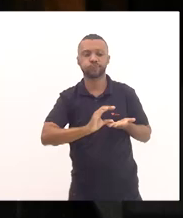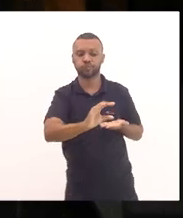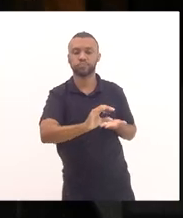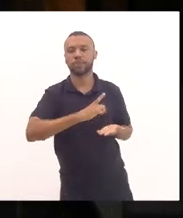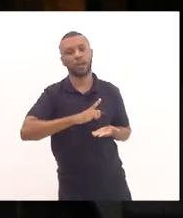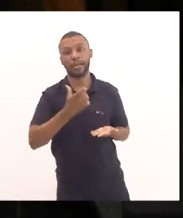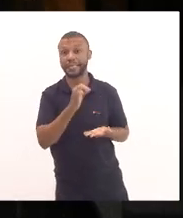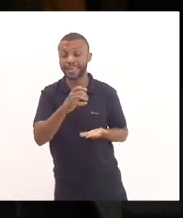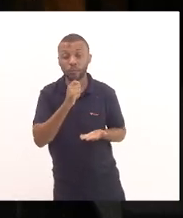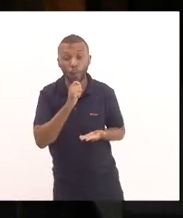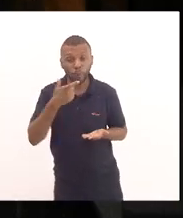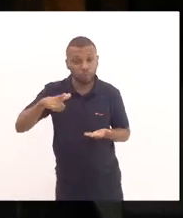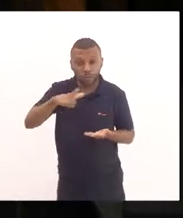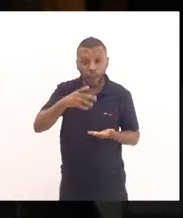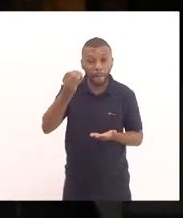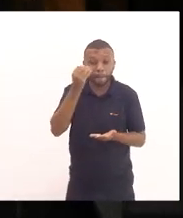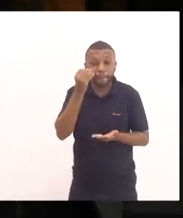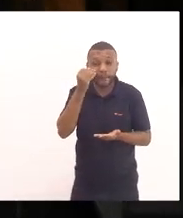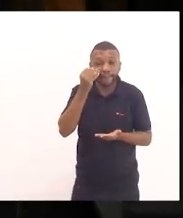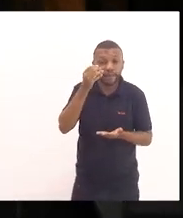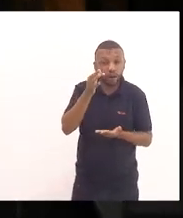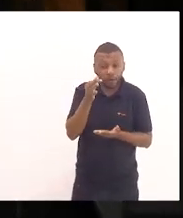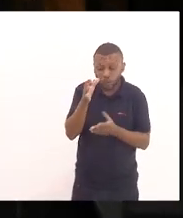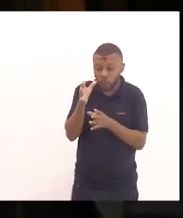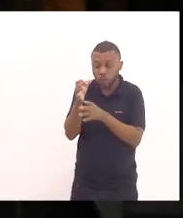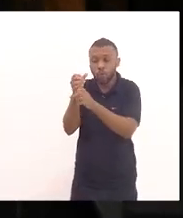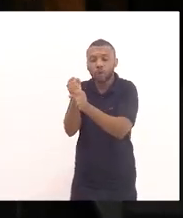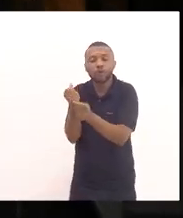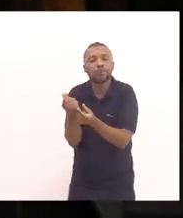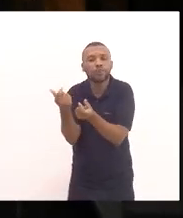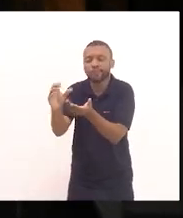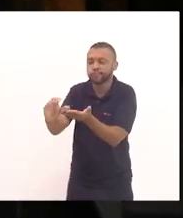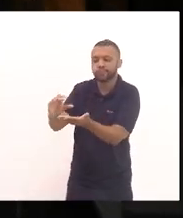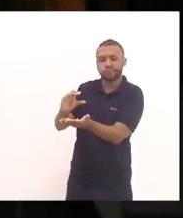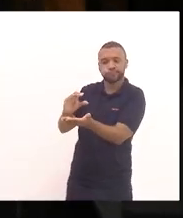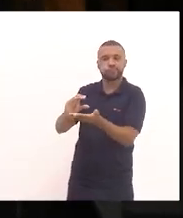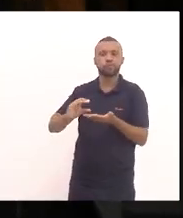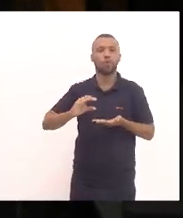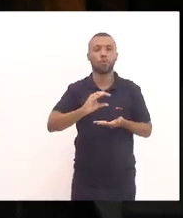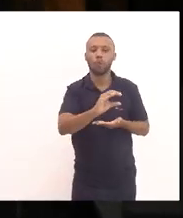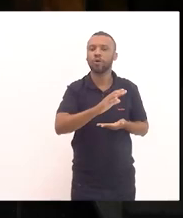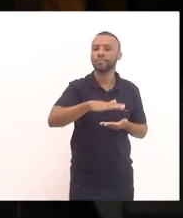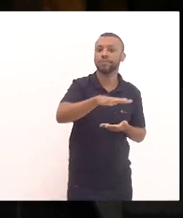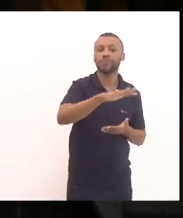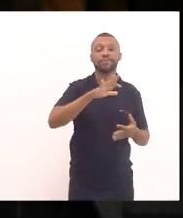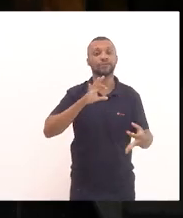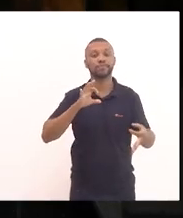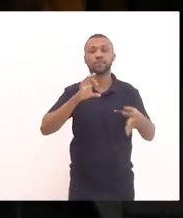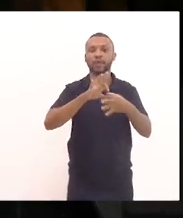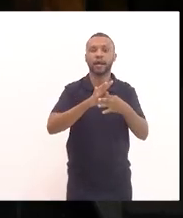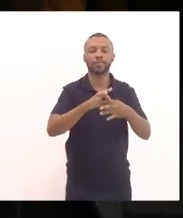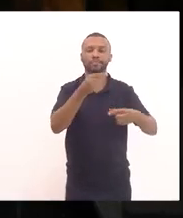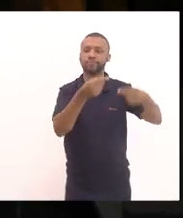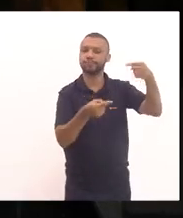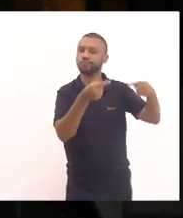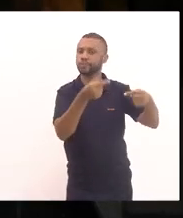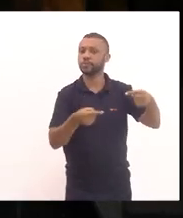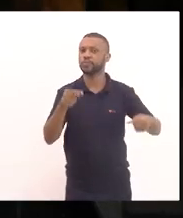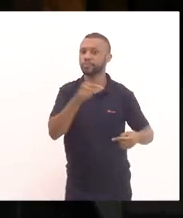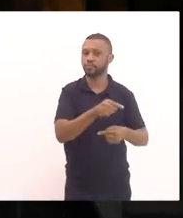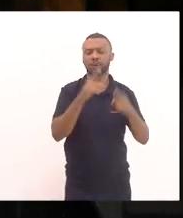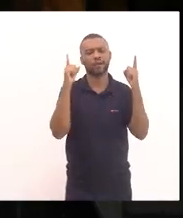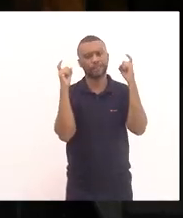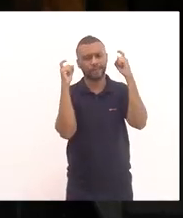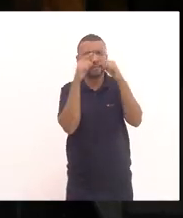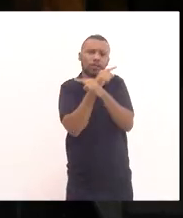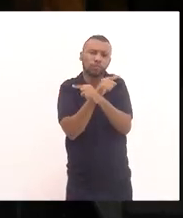previsão, deputado Dionísio Lins, previsão orçamentária, previsão de recursos vinculados a essa política,